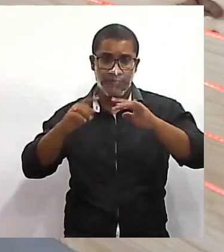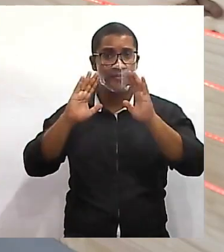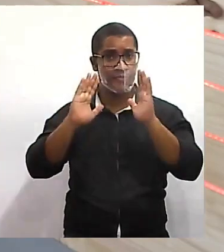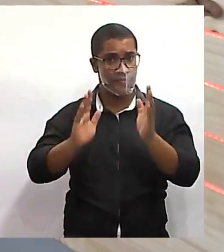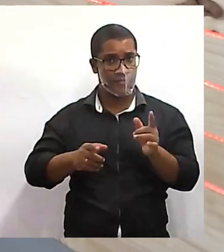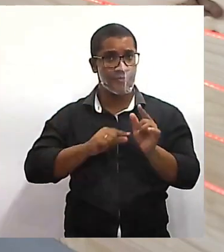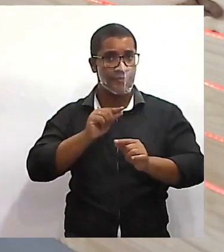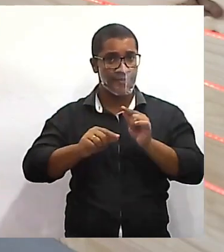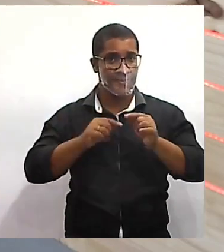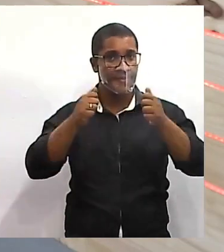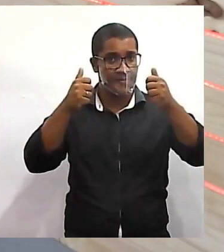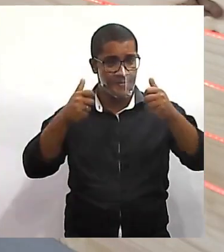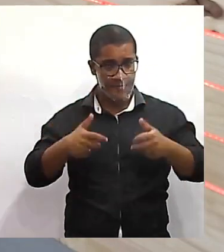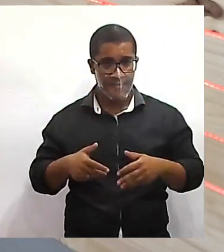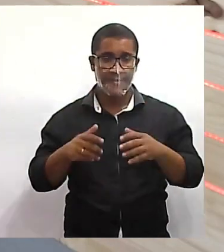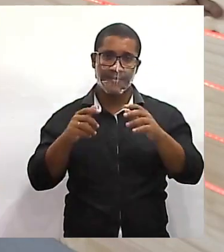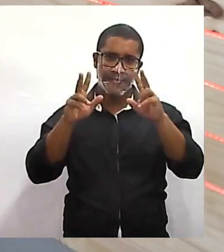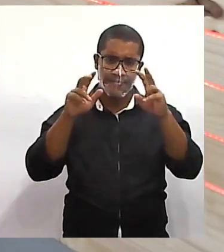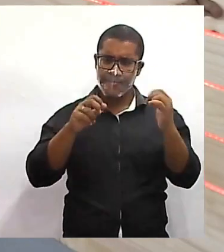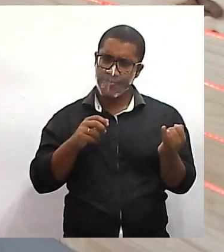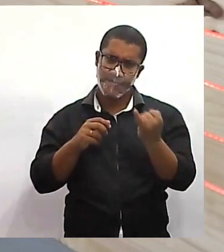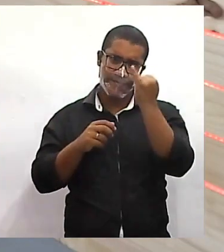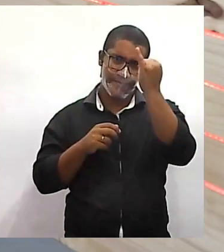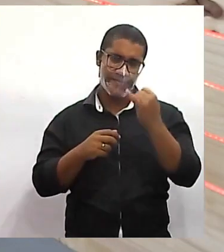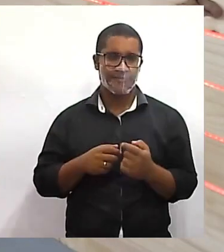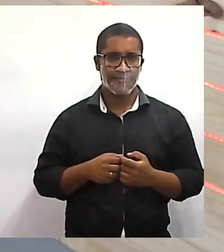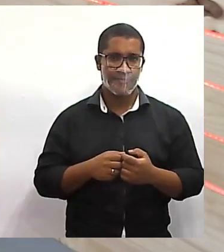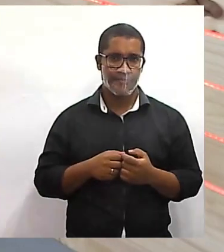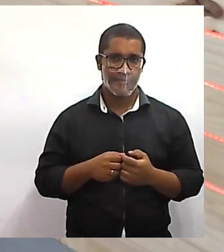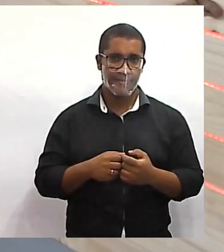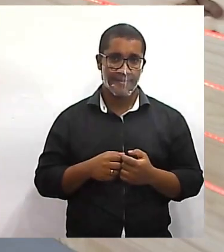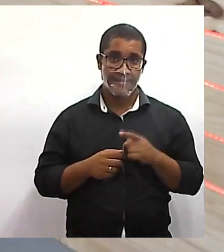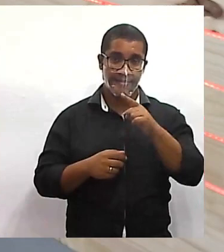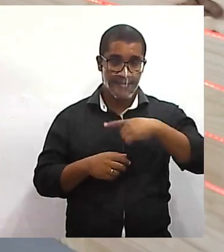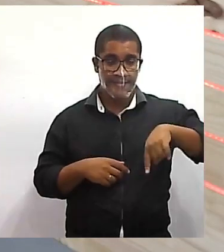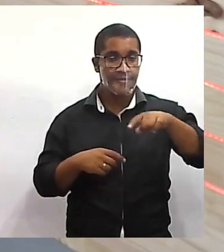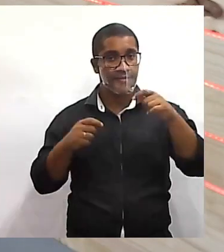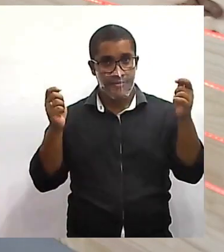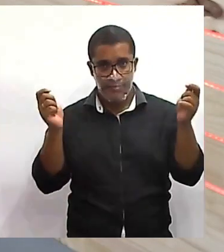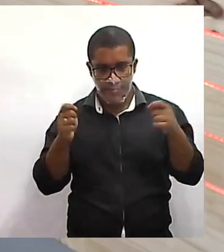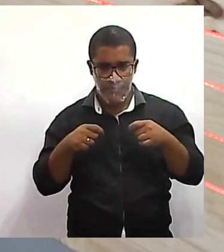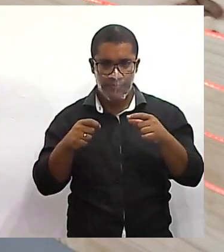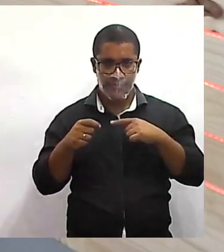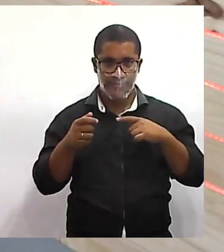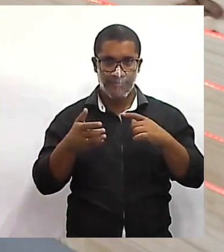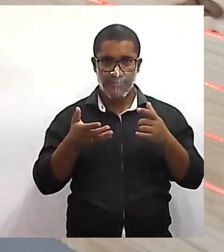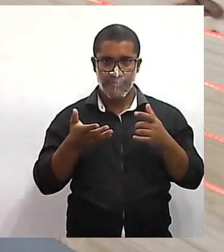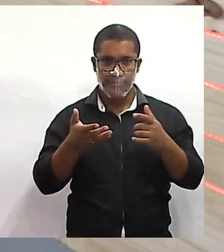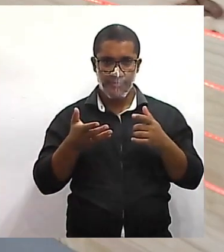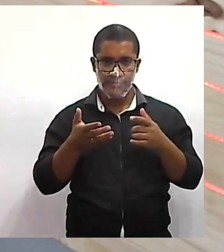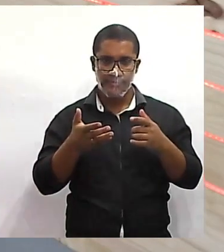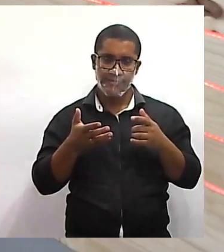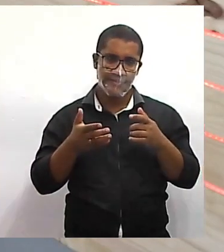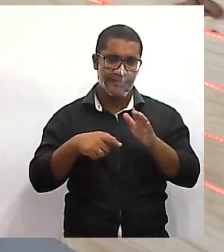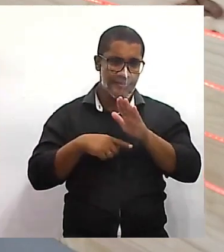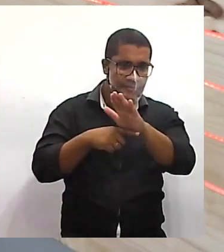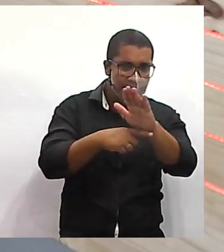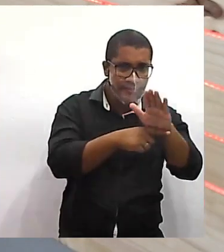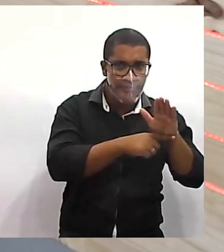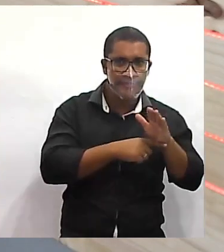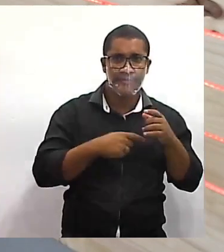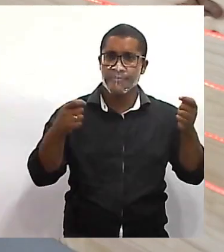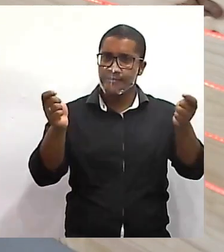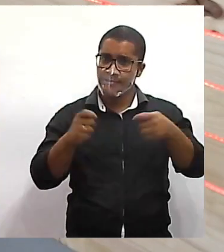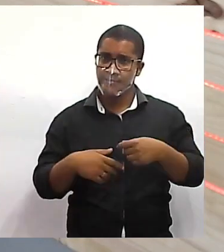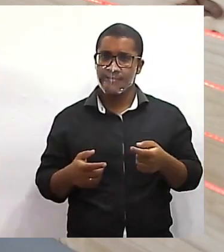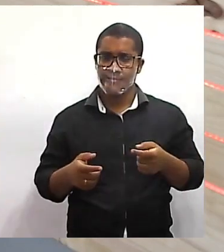é uma questão também muito importante, essa questão de poder mediar, né, de saber